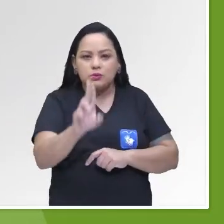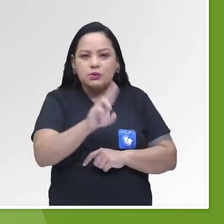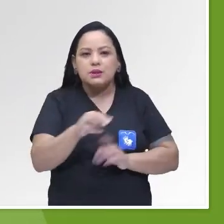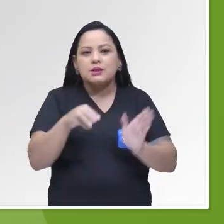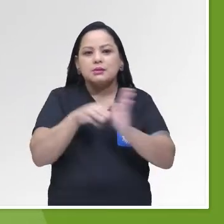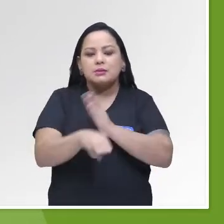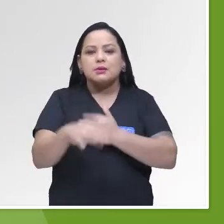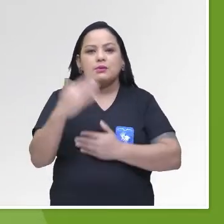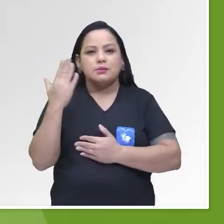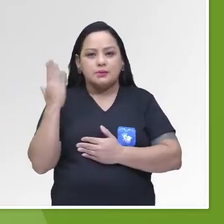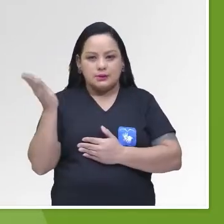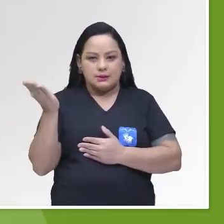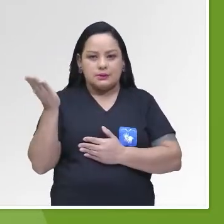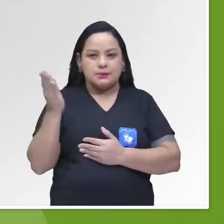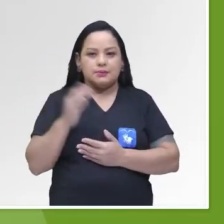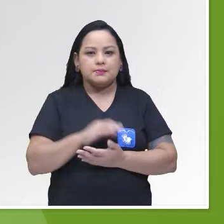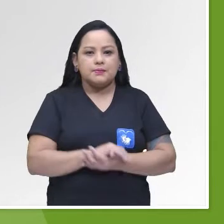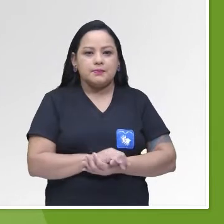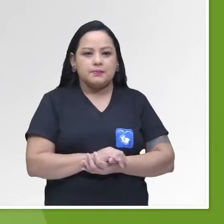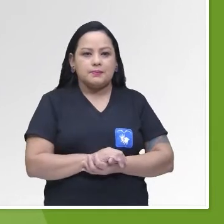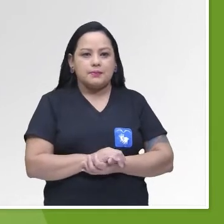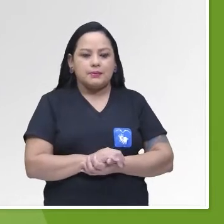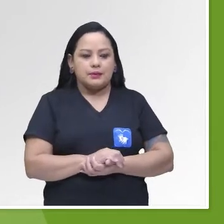método daí, ok?